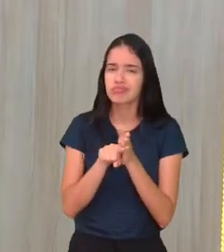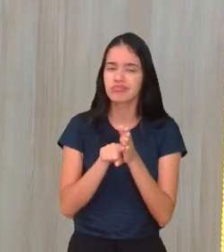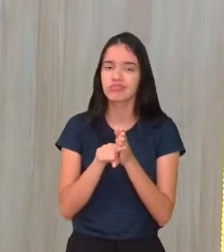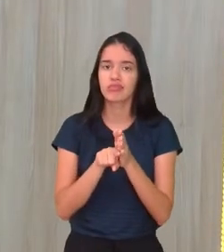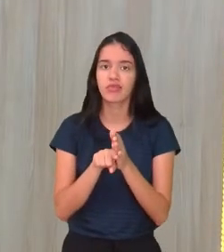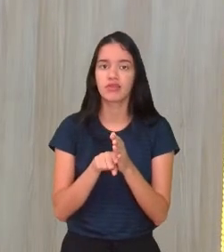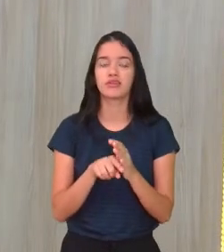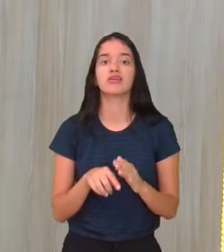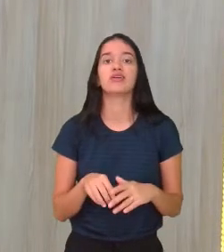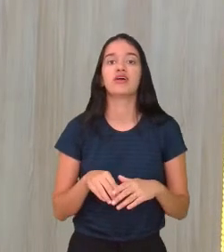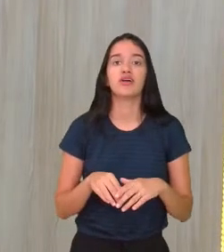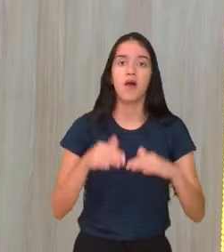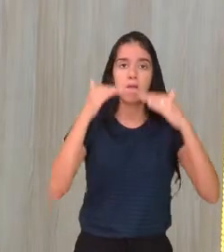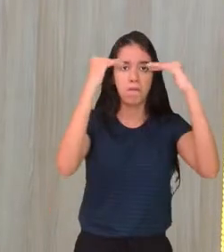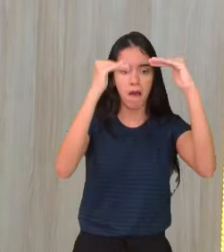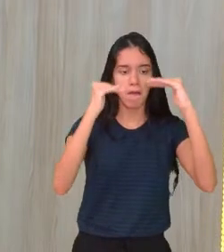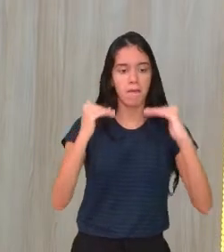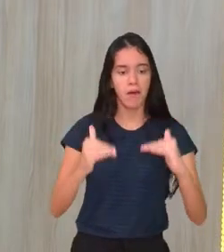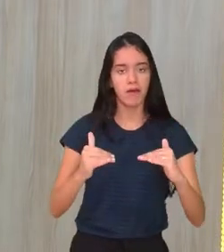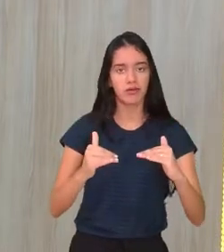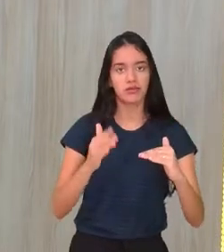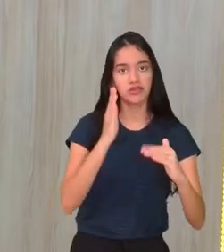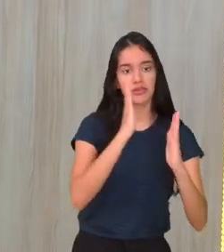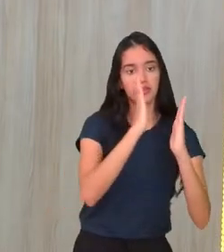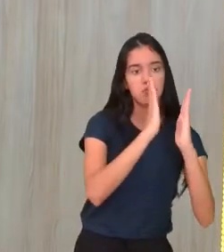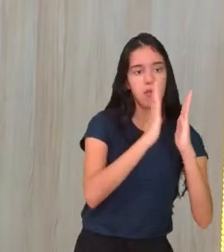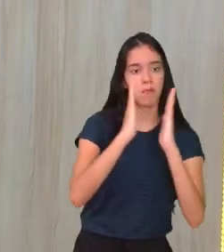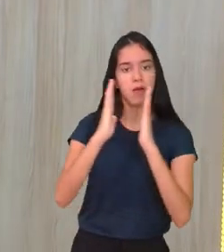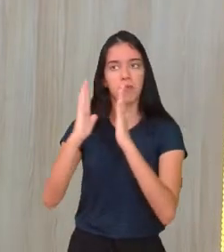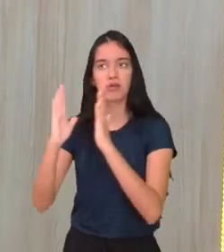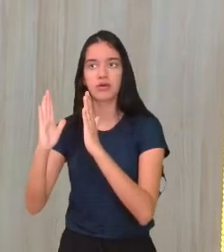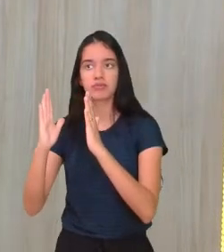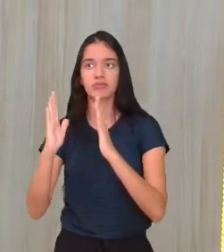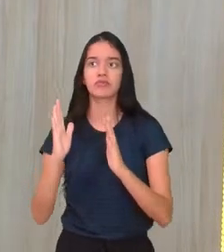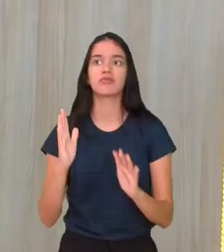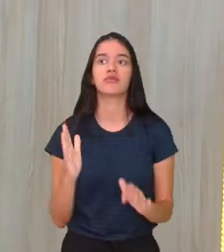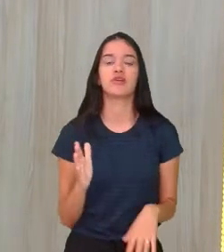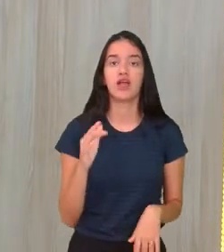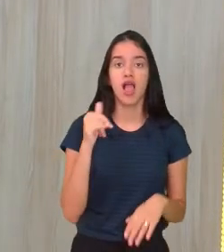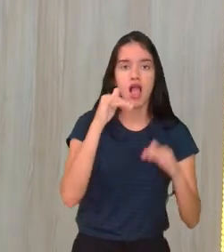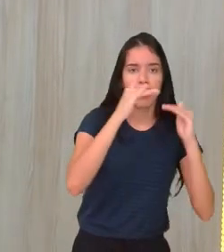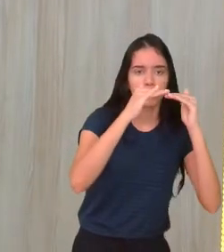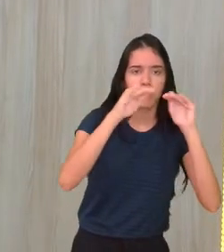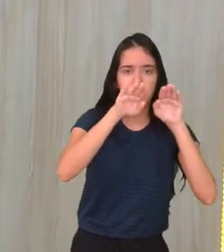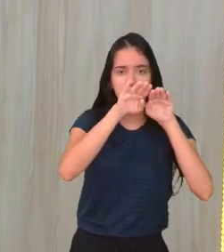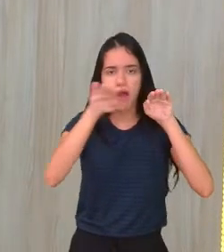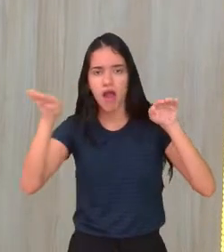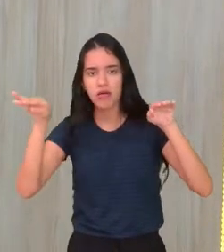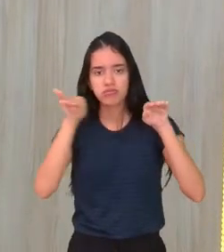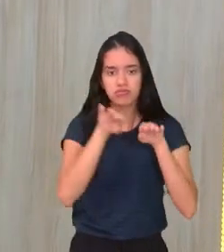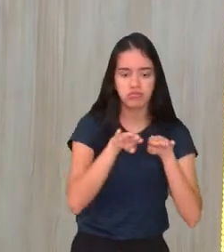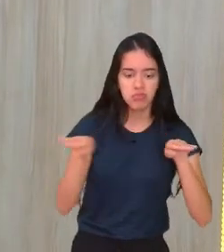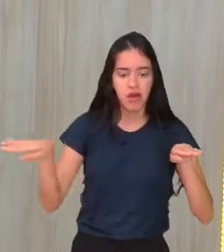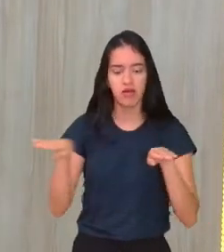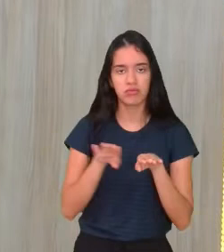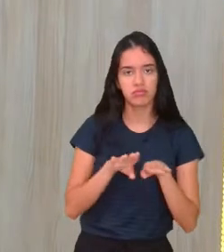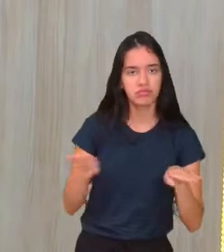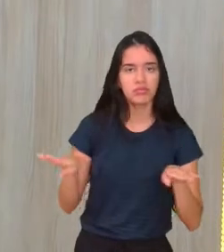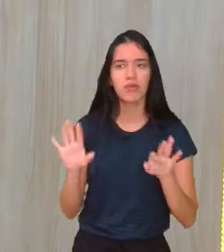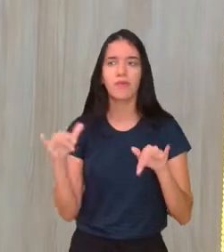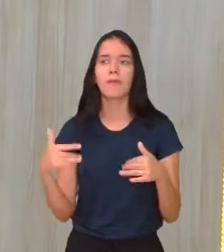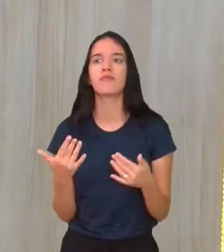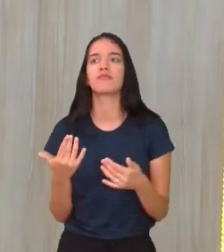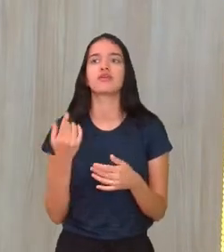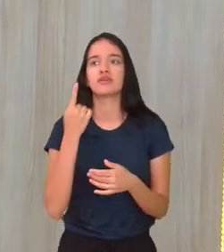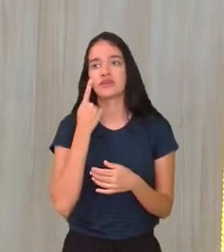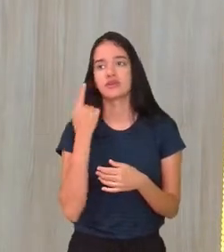na vertical. Foi isso que eu quis dizer para você. Então, eu analisando aqui na horizontal, pode notar que as calças, elas se